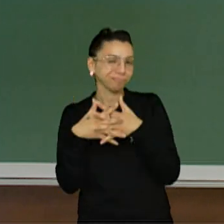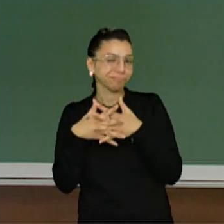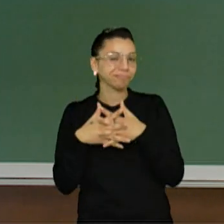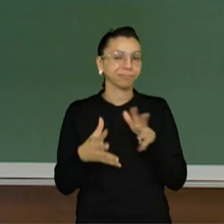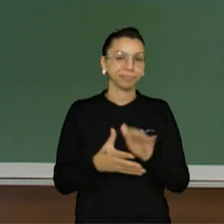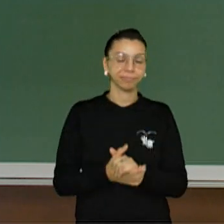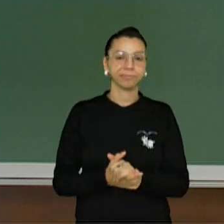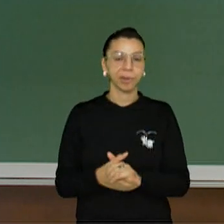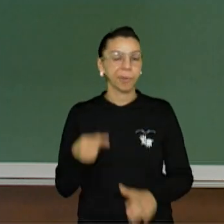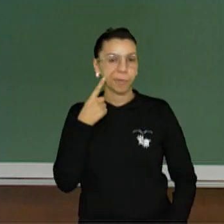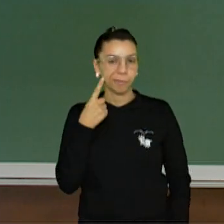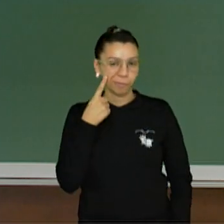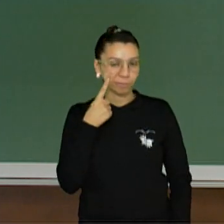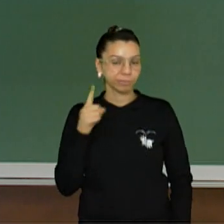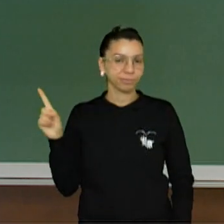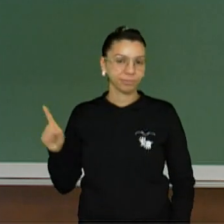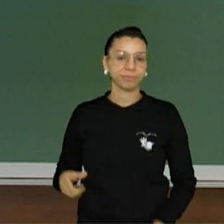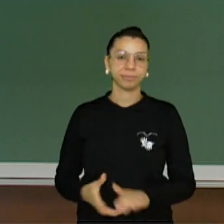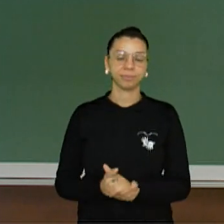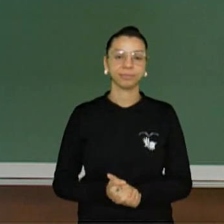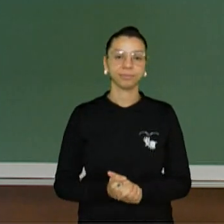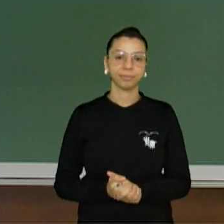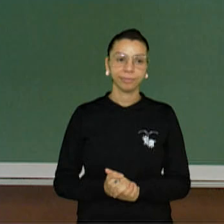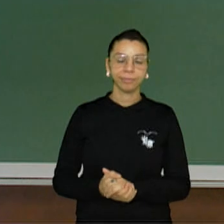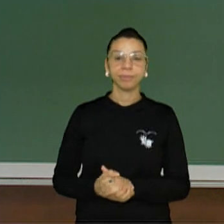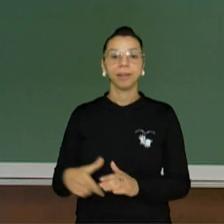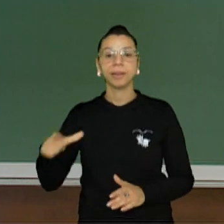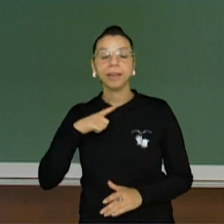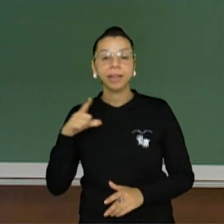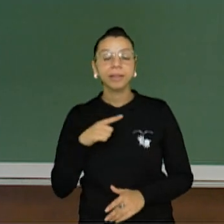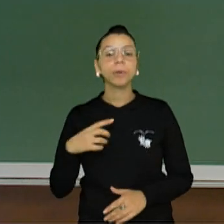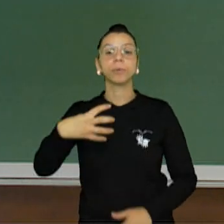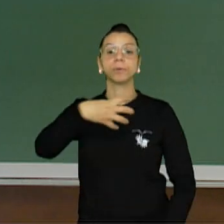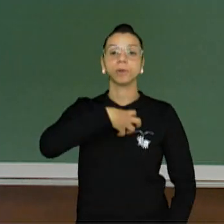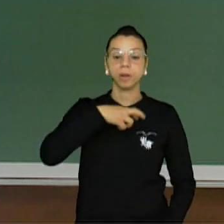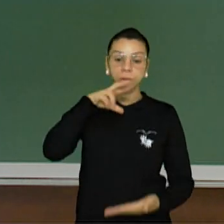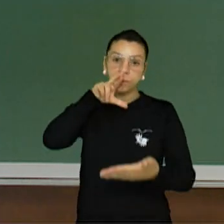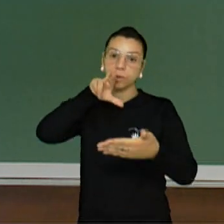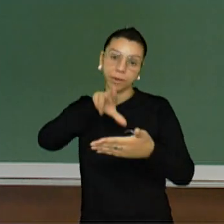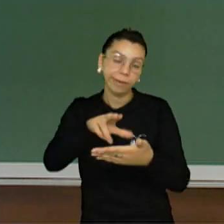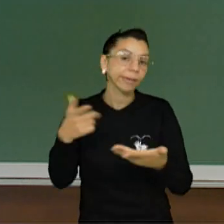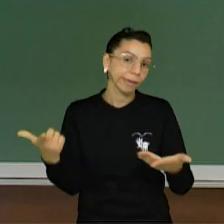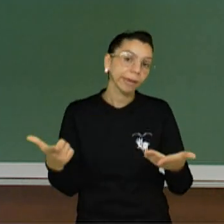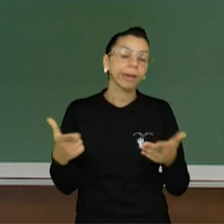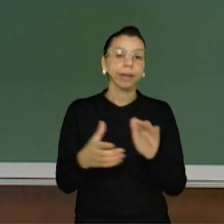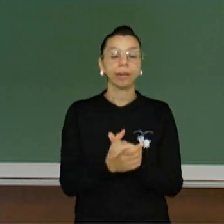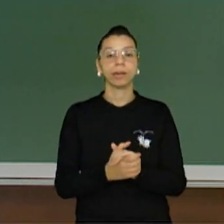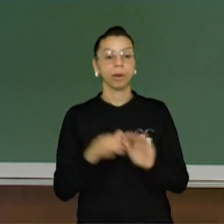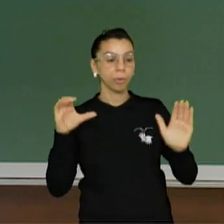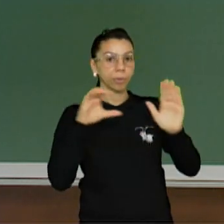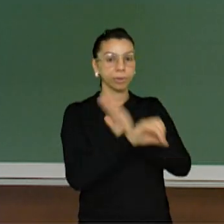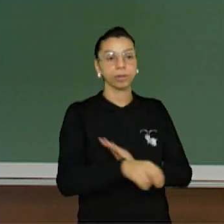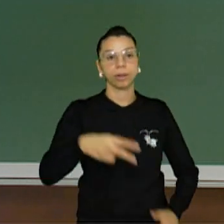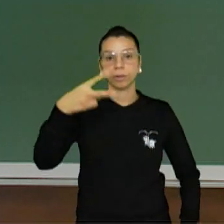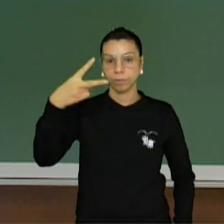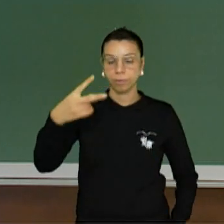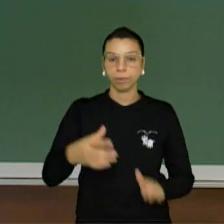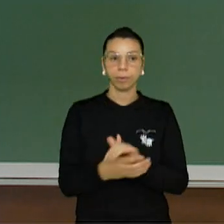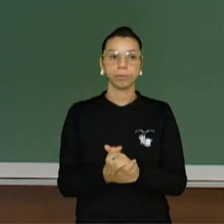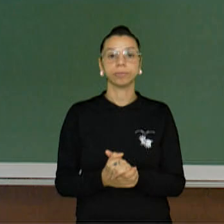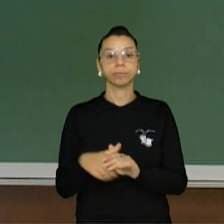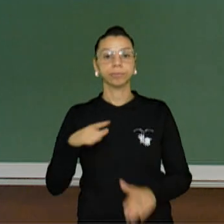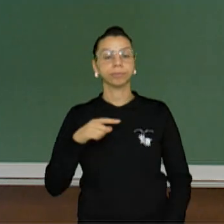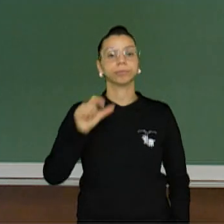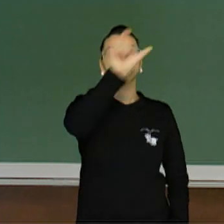tá? Então, vamos ver. Bom, a forma de resolver é aquela determinante de ordem 2. Multiplica a